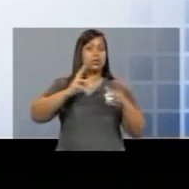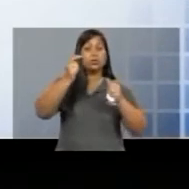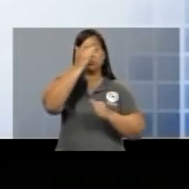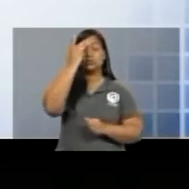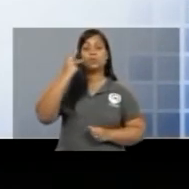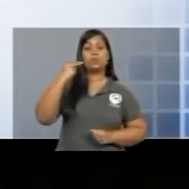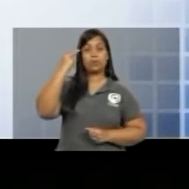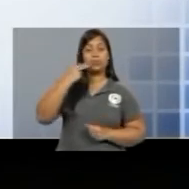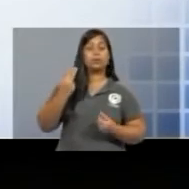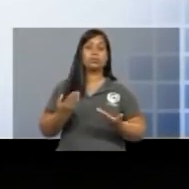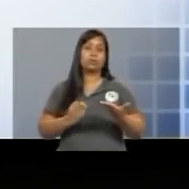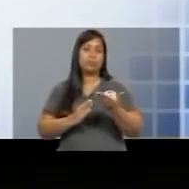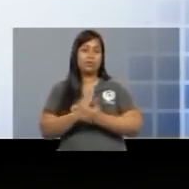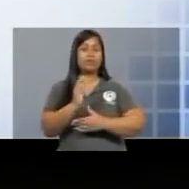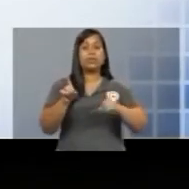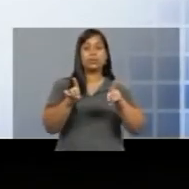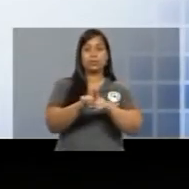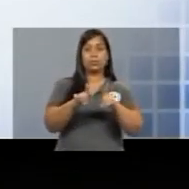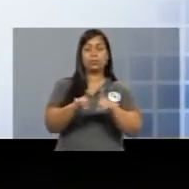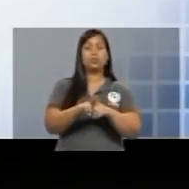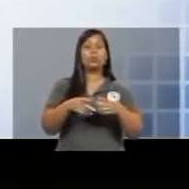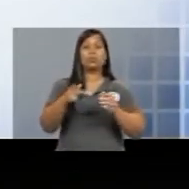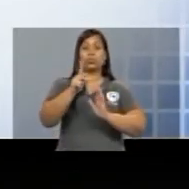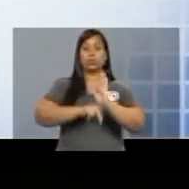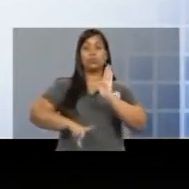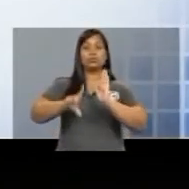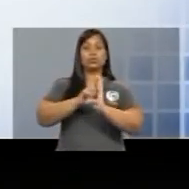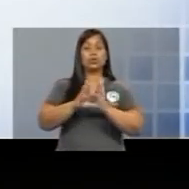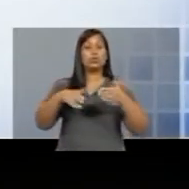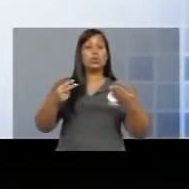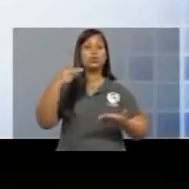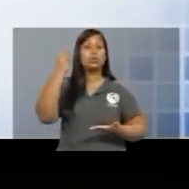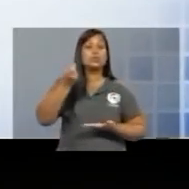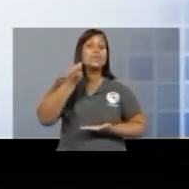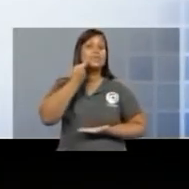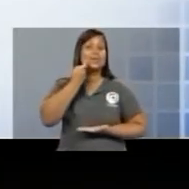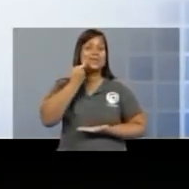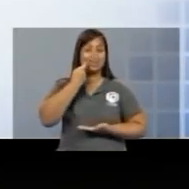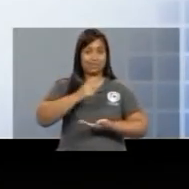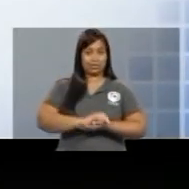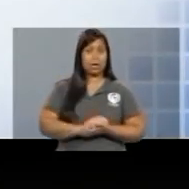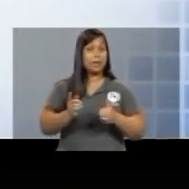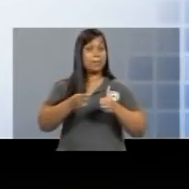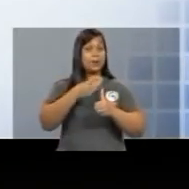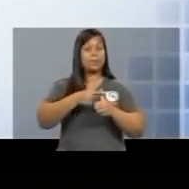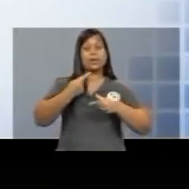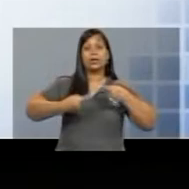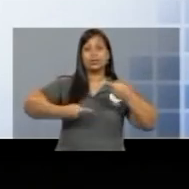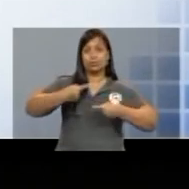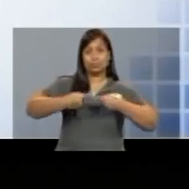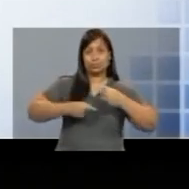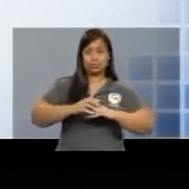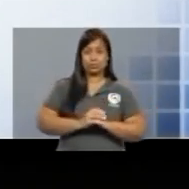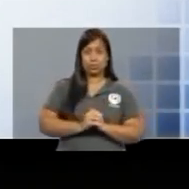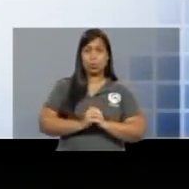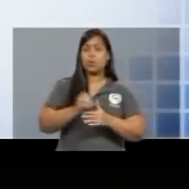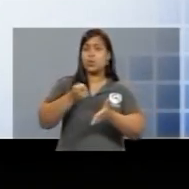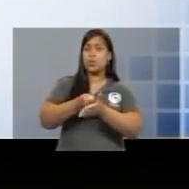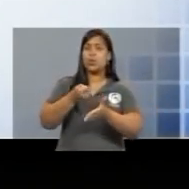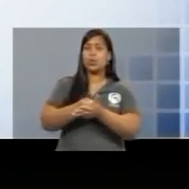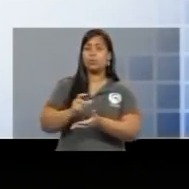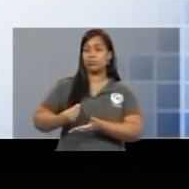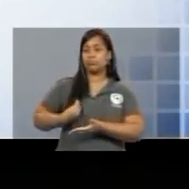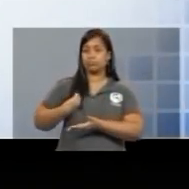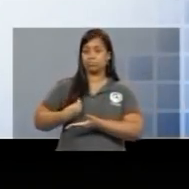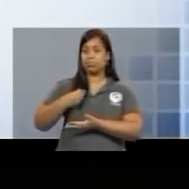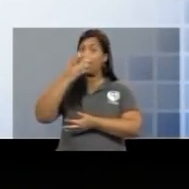vereadores. Foi aprovado também o projeto de lei do vereador Celso Peixão, em primeira discussão, que